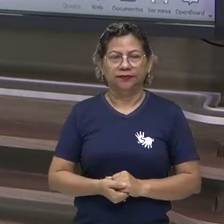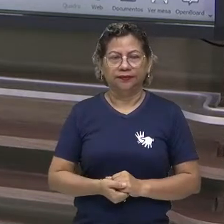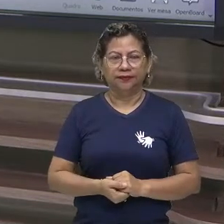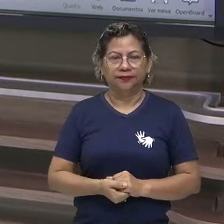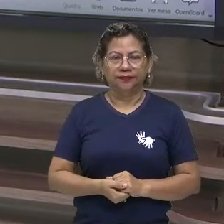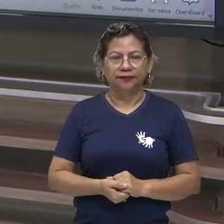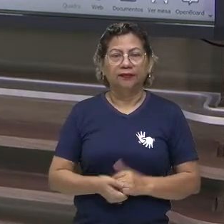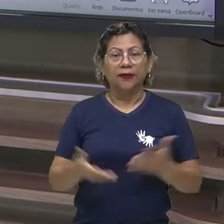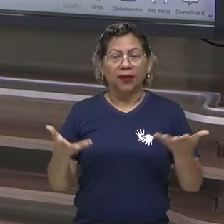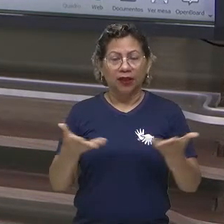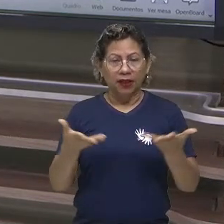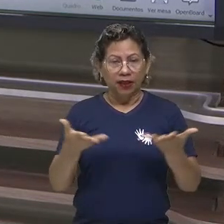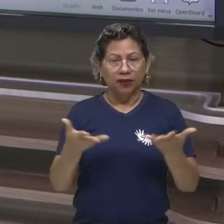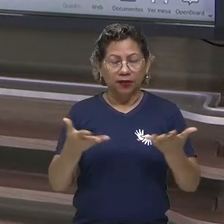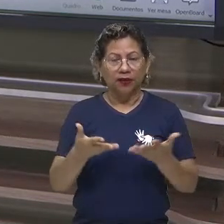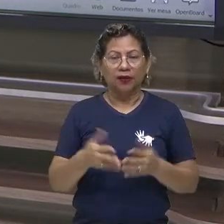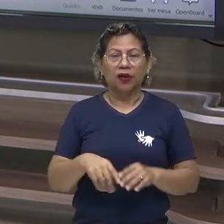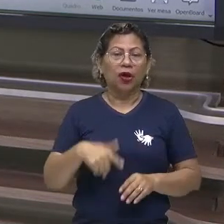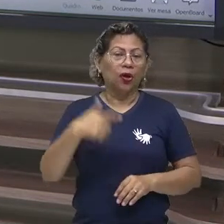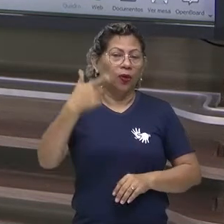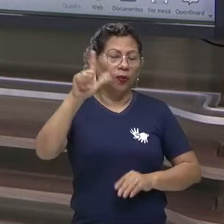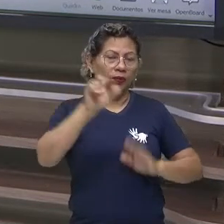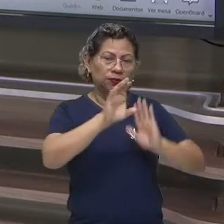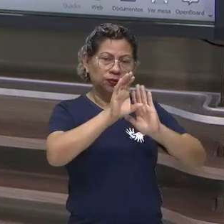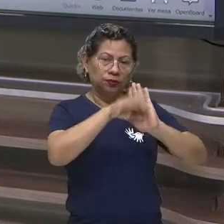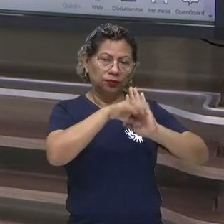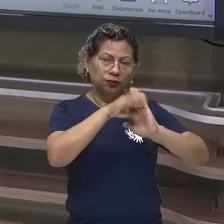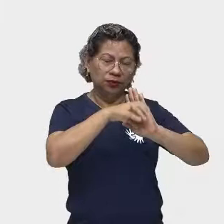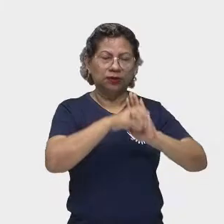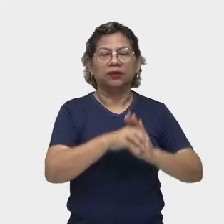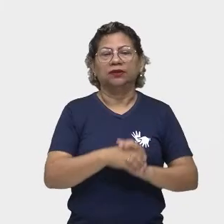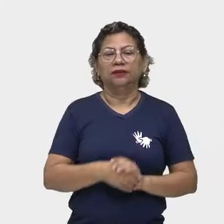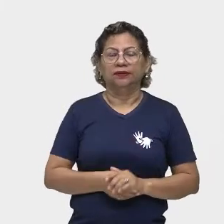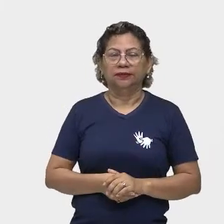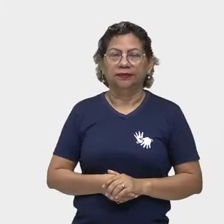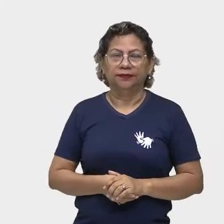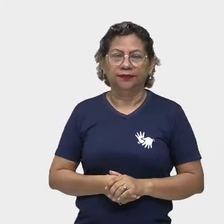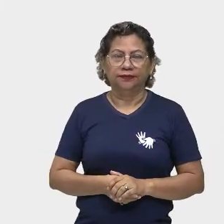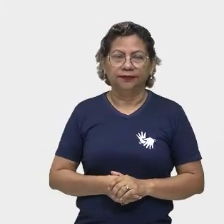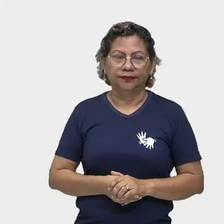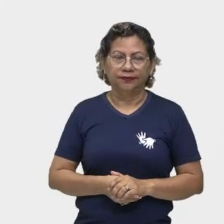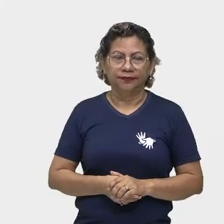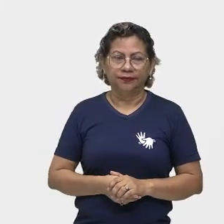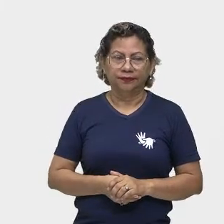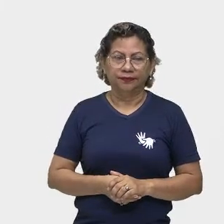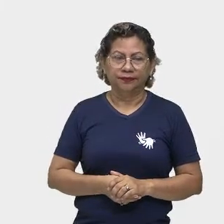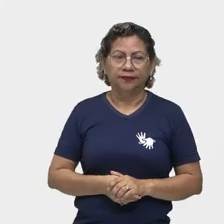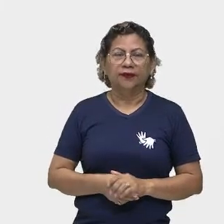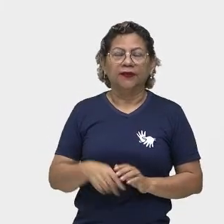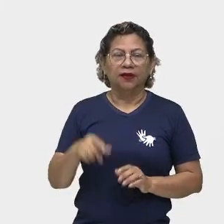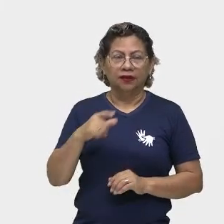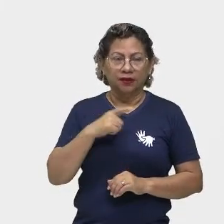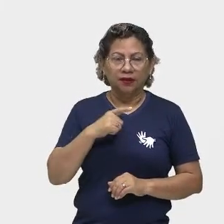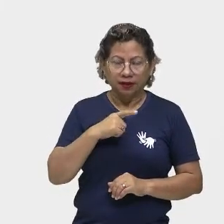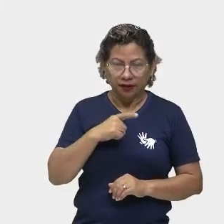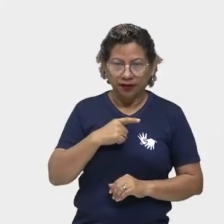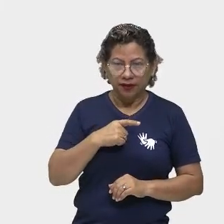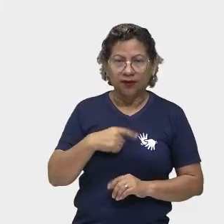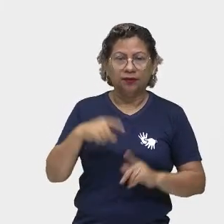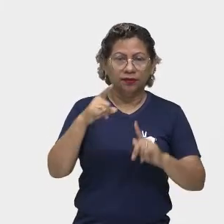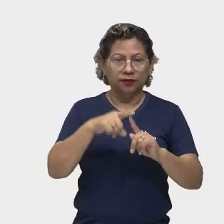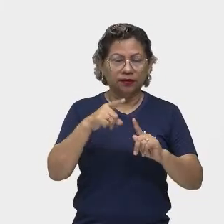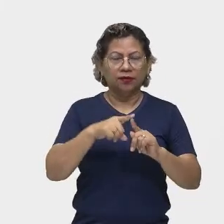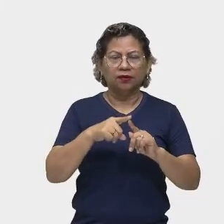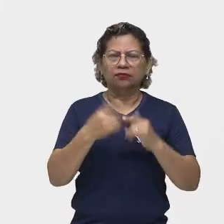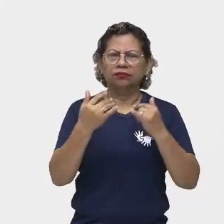vamos observar outros conceitos relacionados às fontes energéticas. Então, as fontes energéticas são recursos